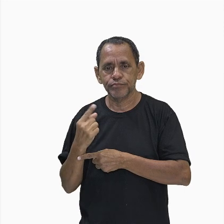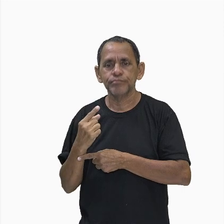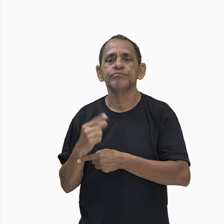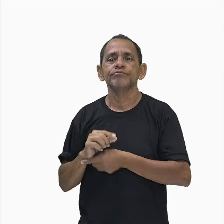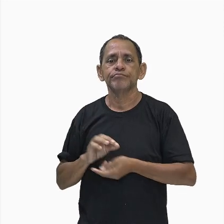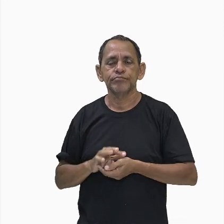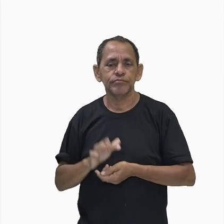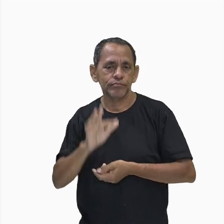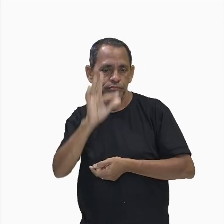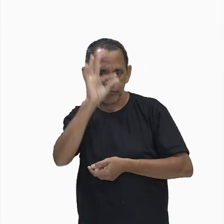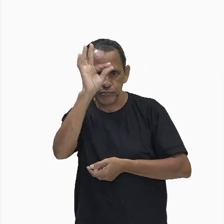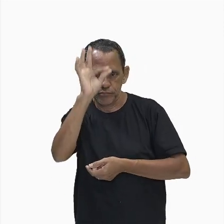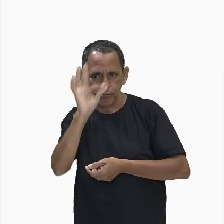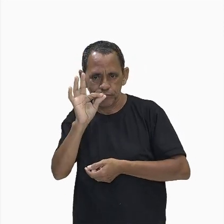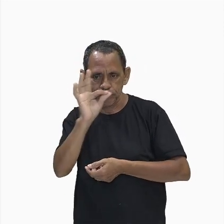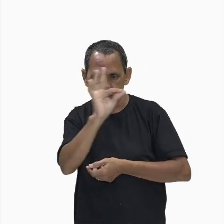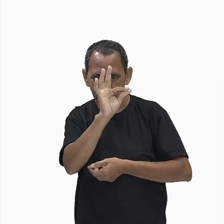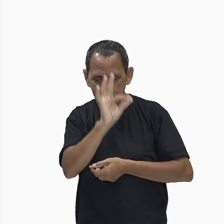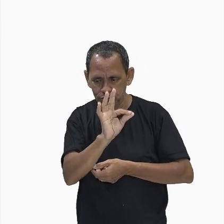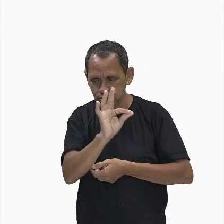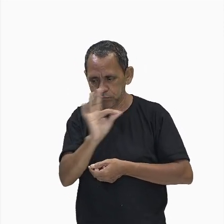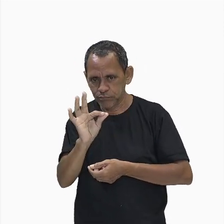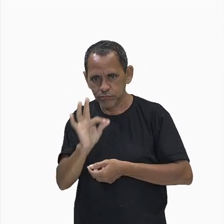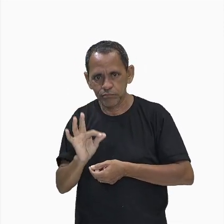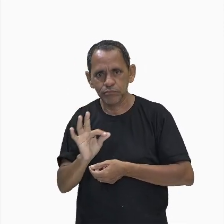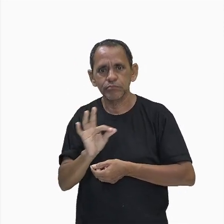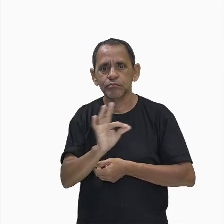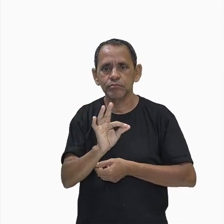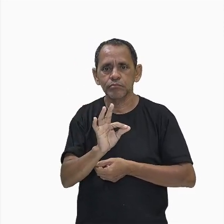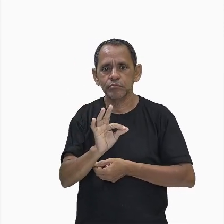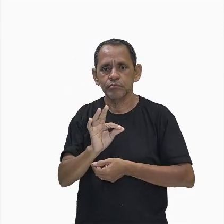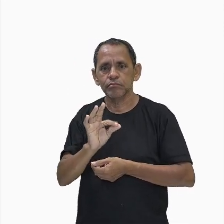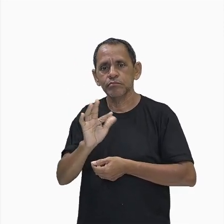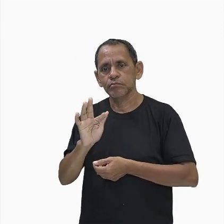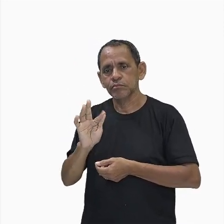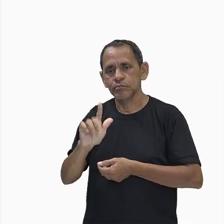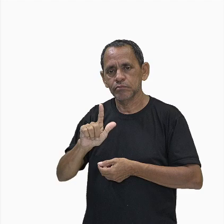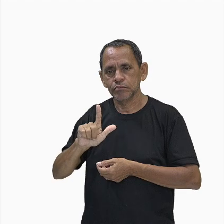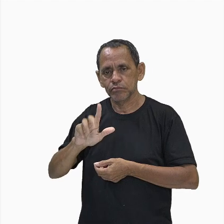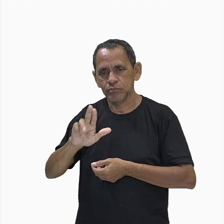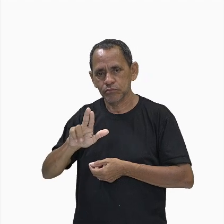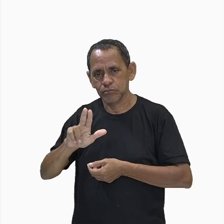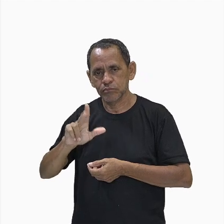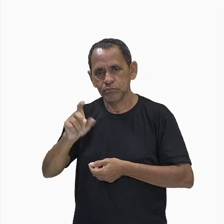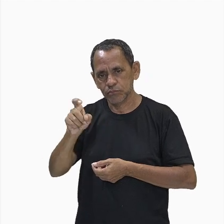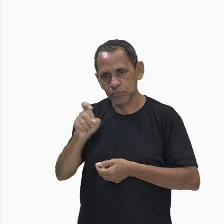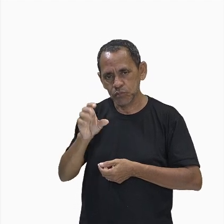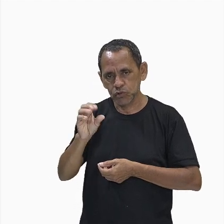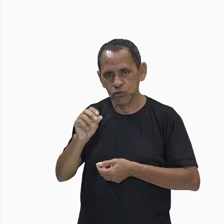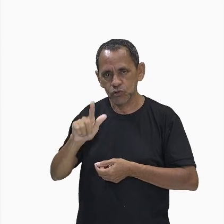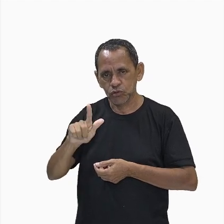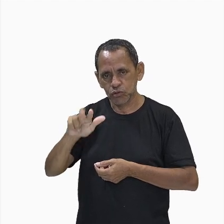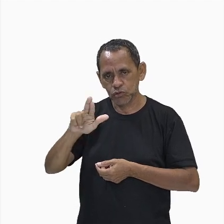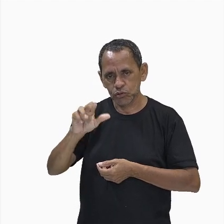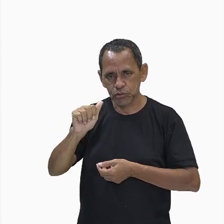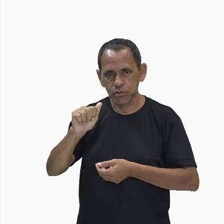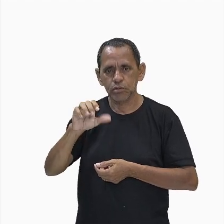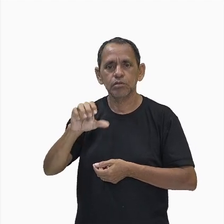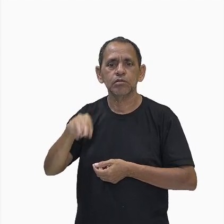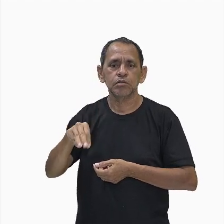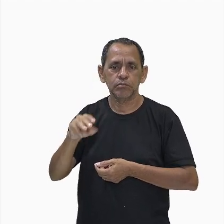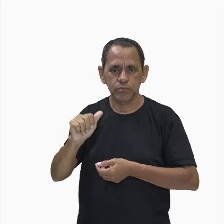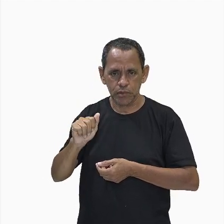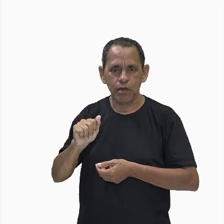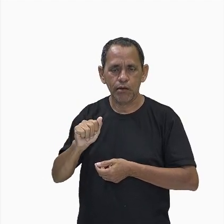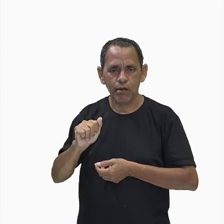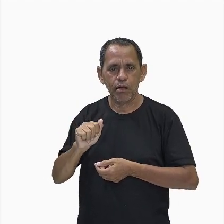para vocês, e não estou repetindo, cada vez mais aqui comentando com vocês,